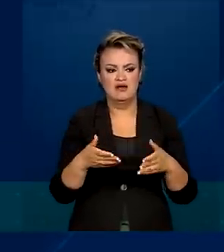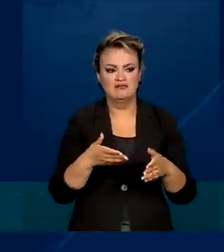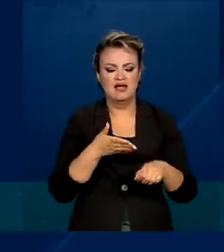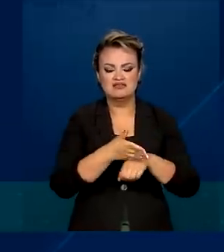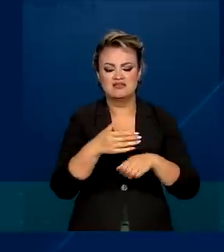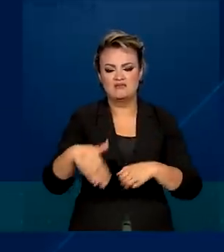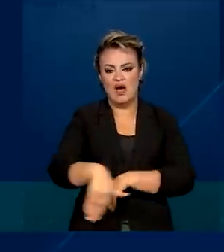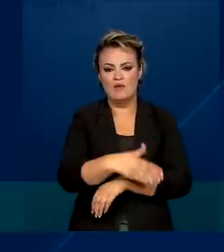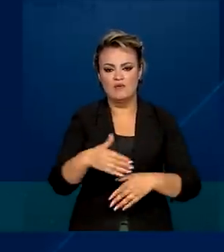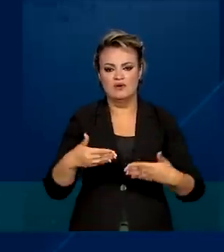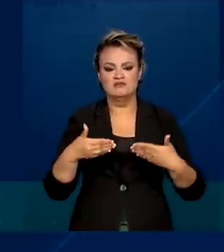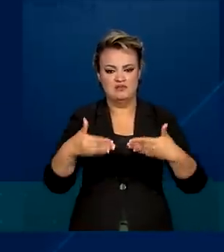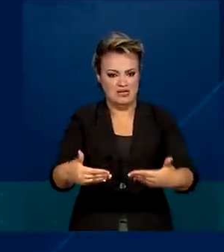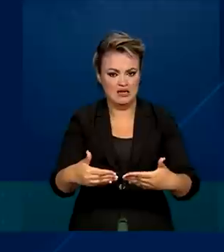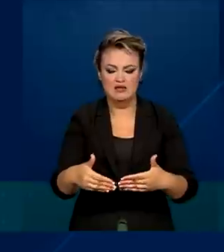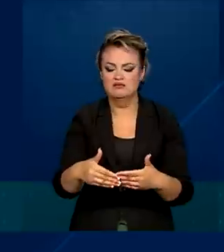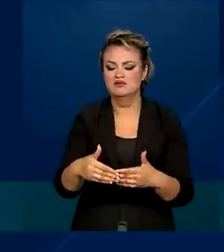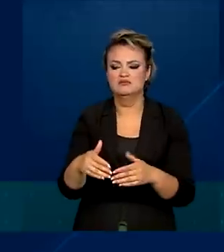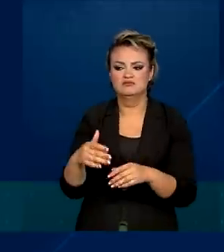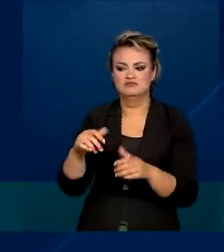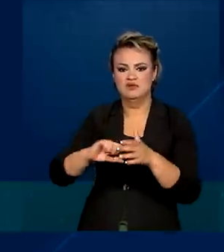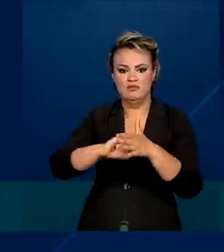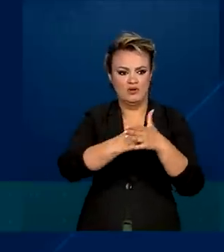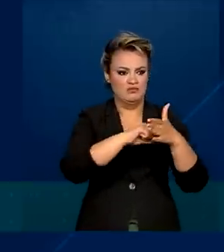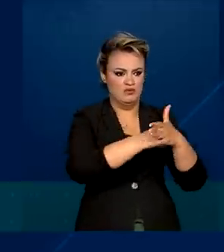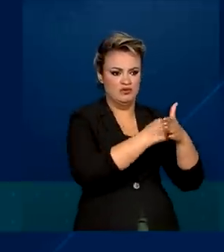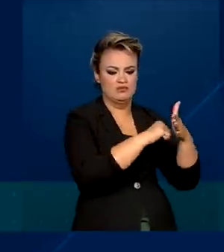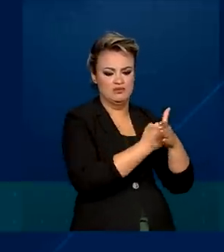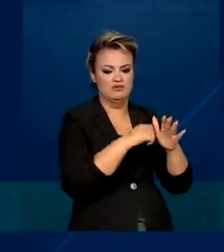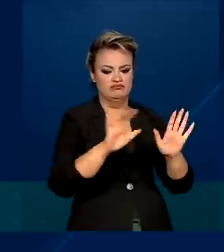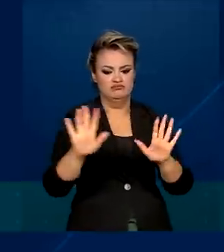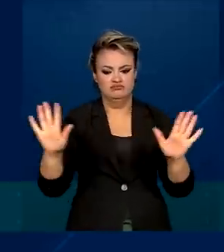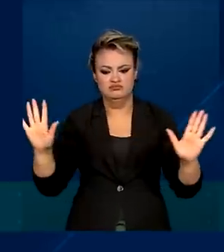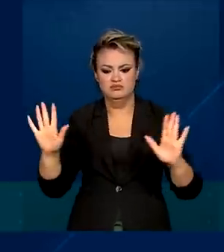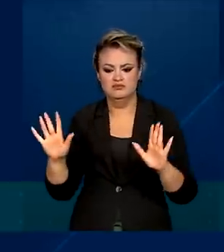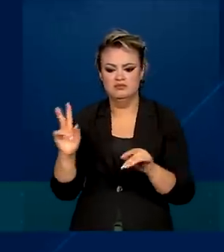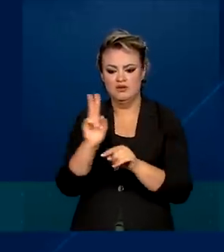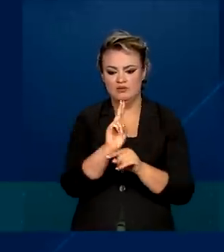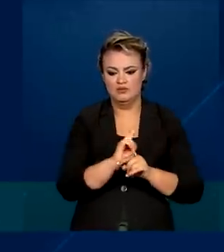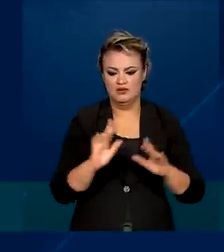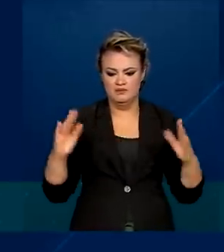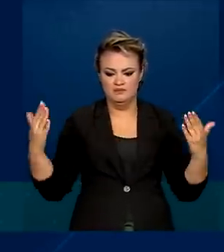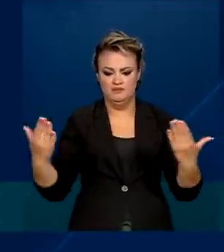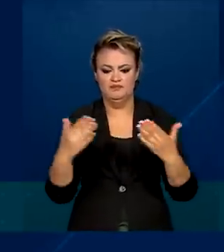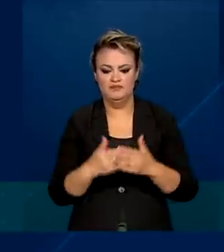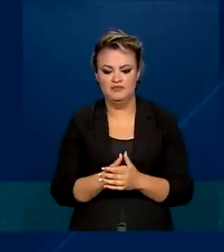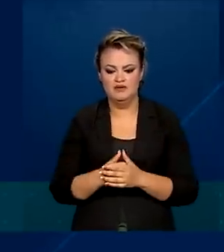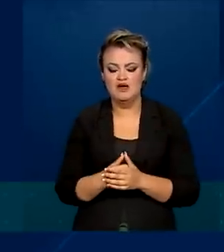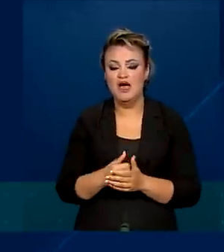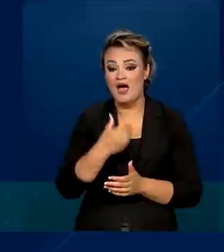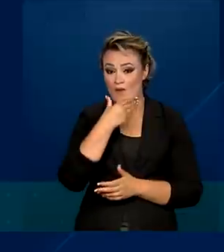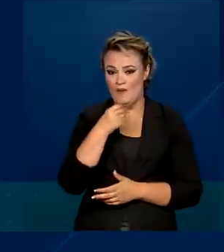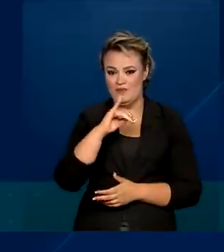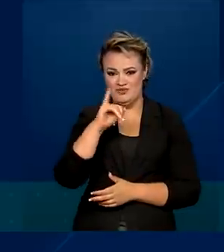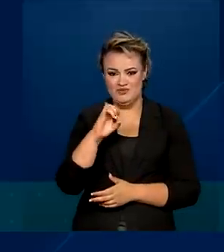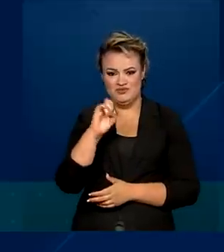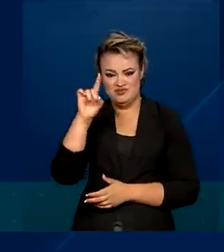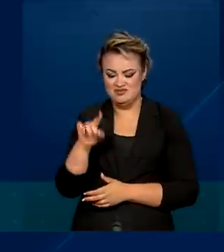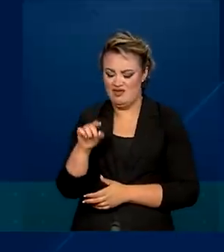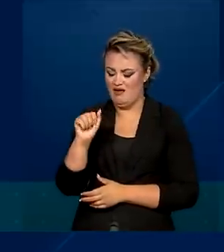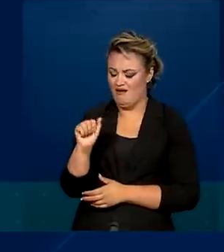a Praça dos Três Poderes e ainda na em outras vias próximas aos distúrbios quantas situação de José Acácio